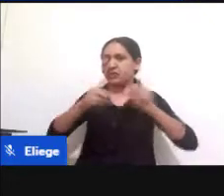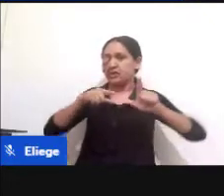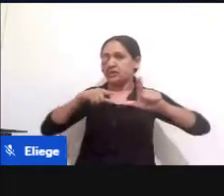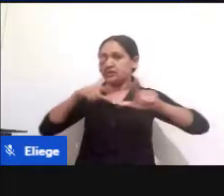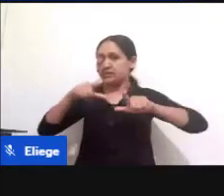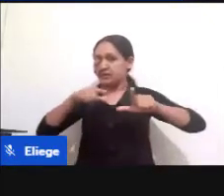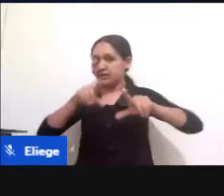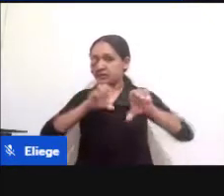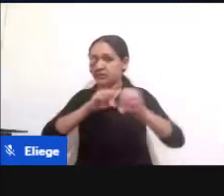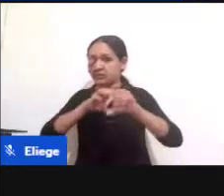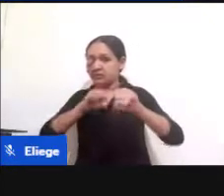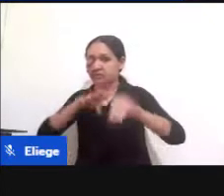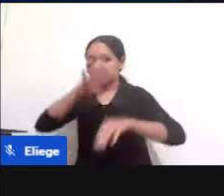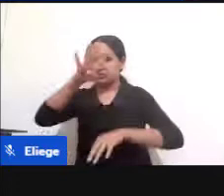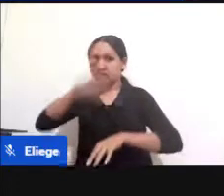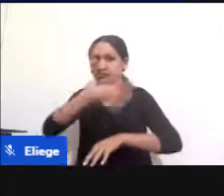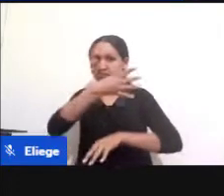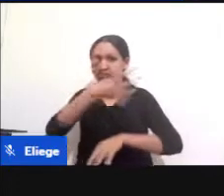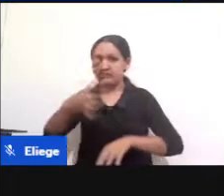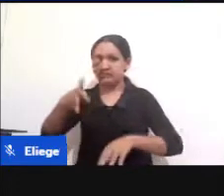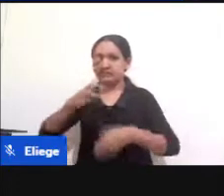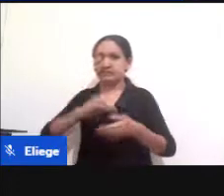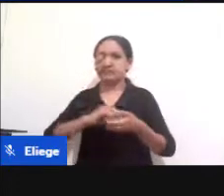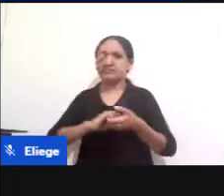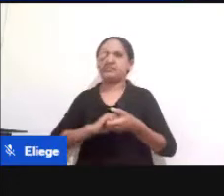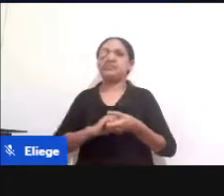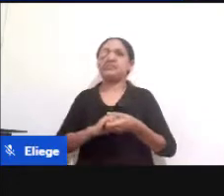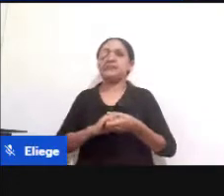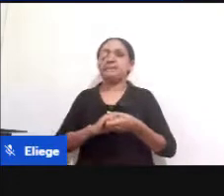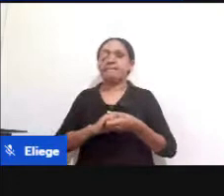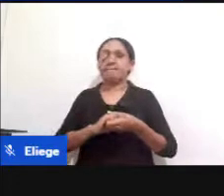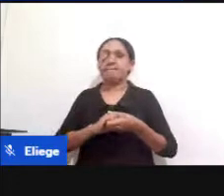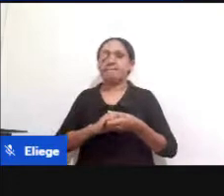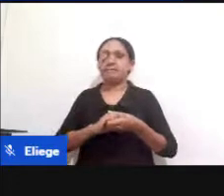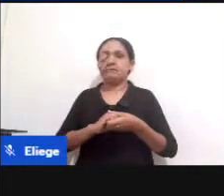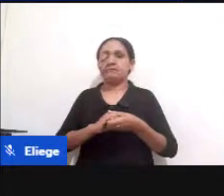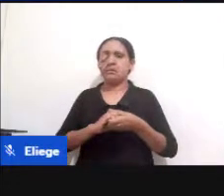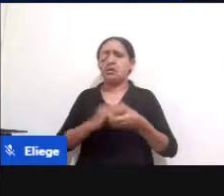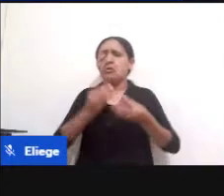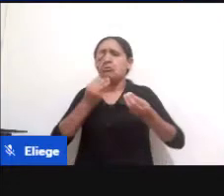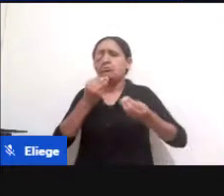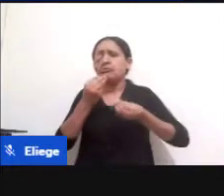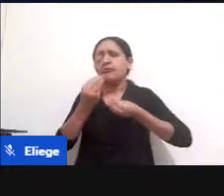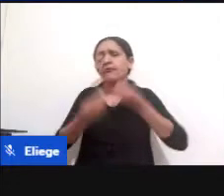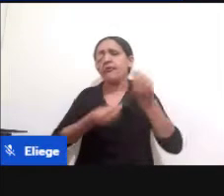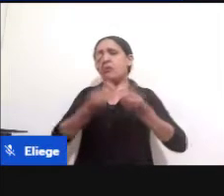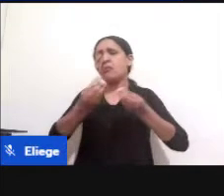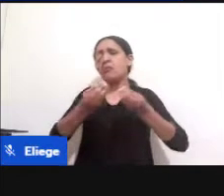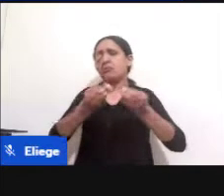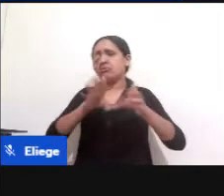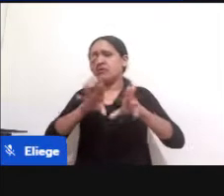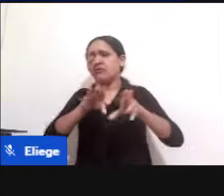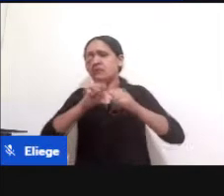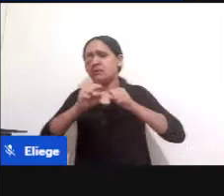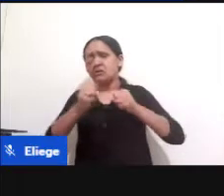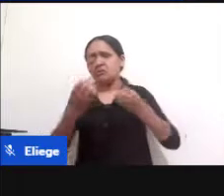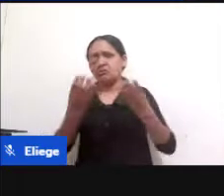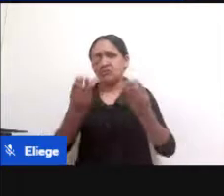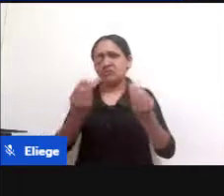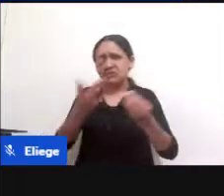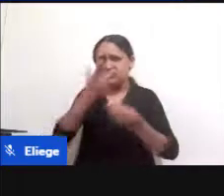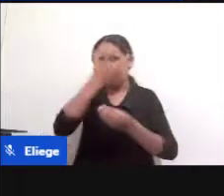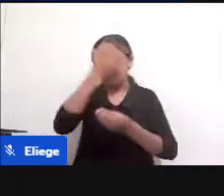escalonado. Vamos lá para o próximo slide. Então, como que vai ser essa formação? Muitas pessoas estão com dúvidas,